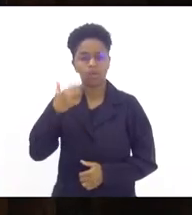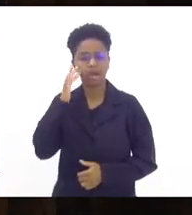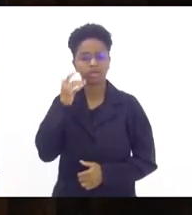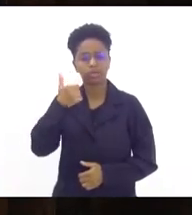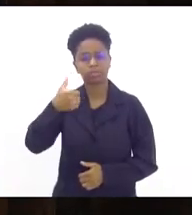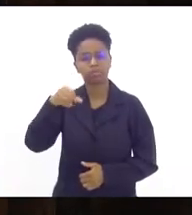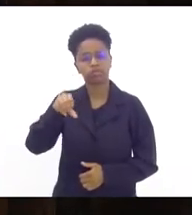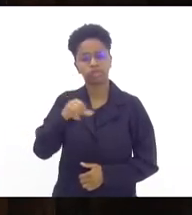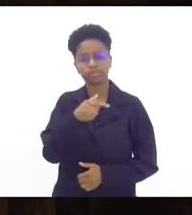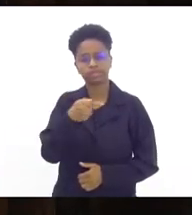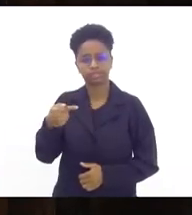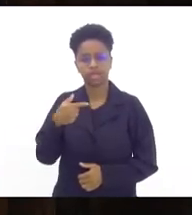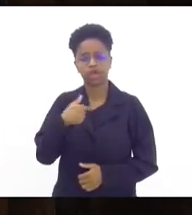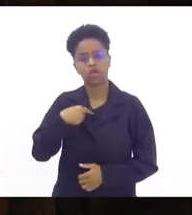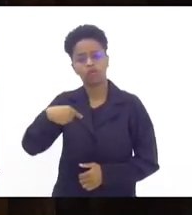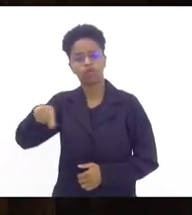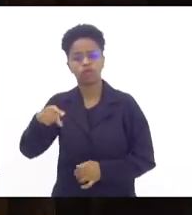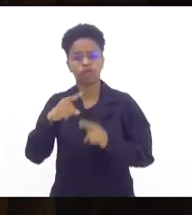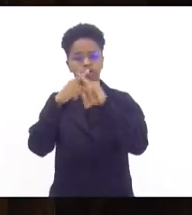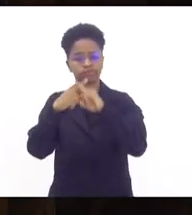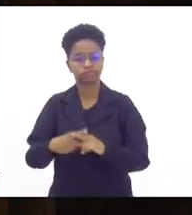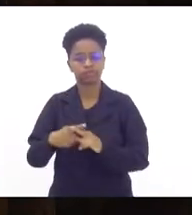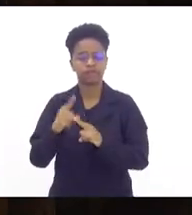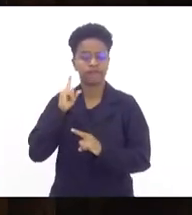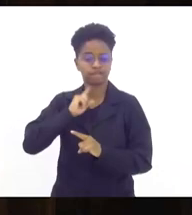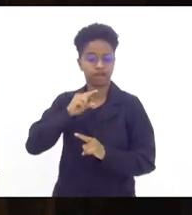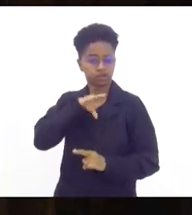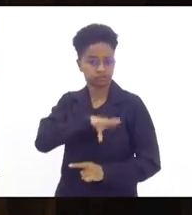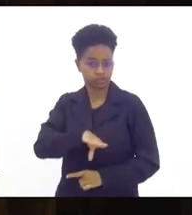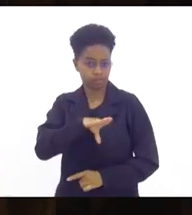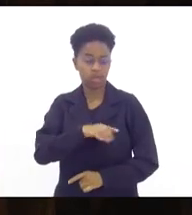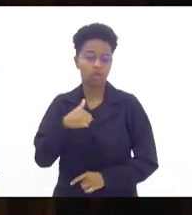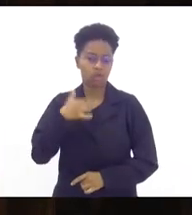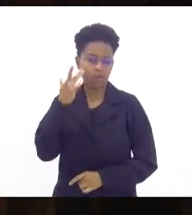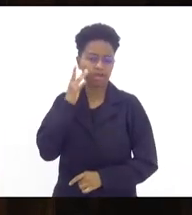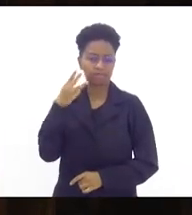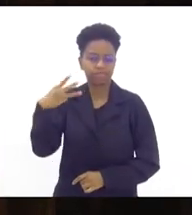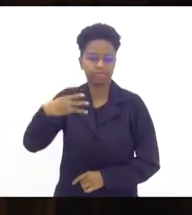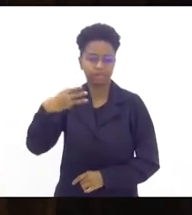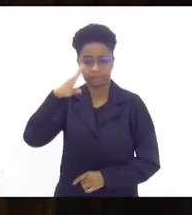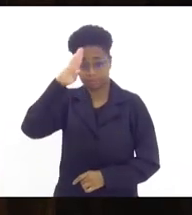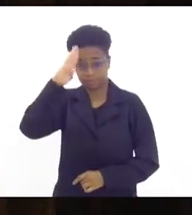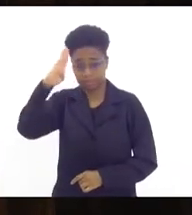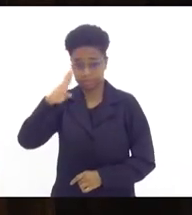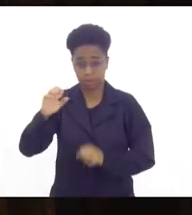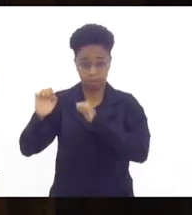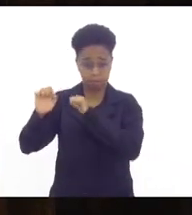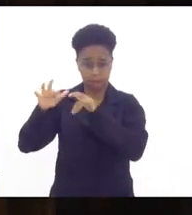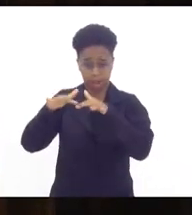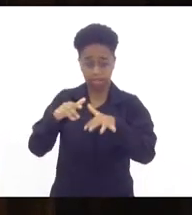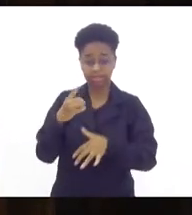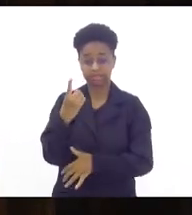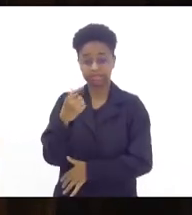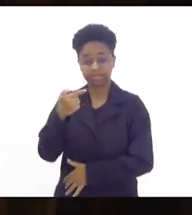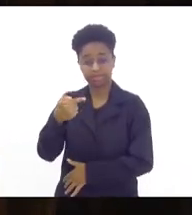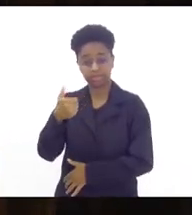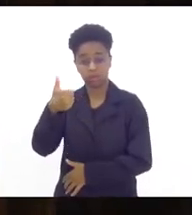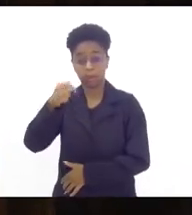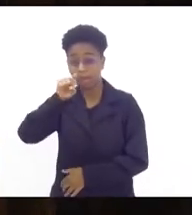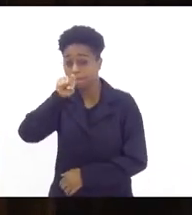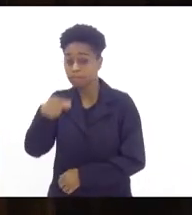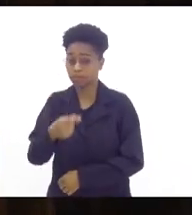eu fui a um vasto Flamengo que tinha que acho que é o terceiro maior público do Maracanã com 171 mil pagantes